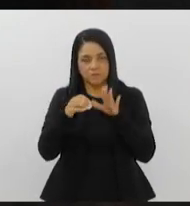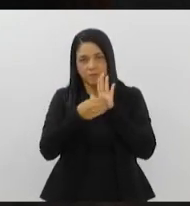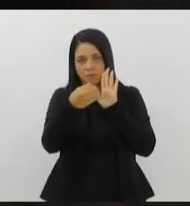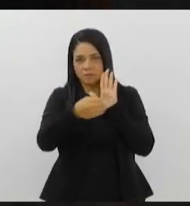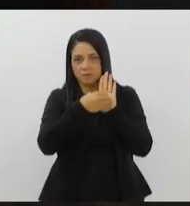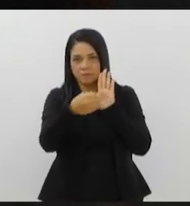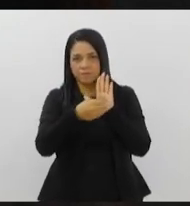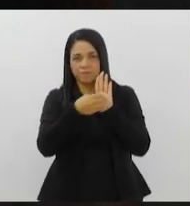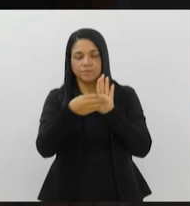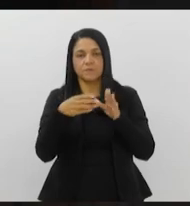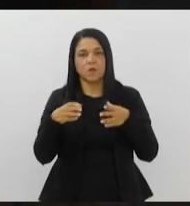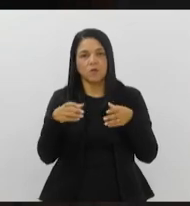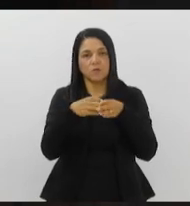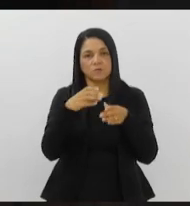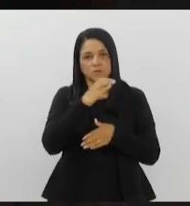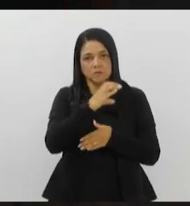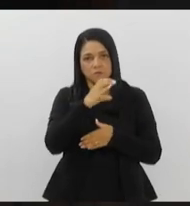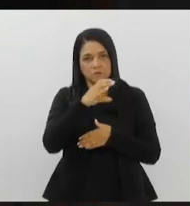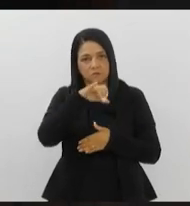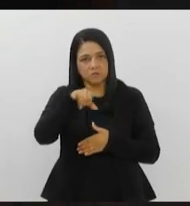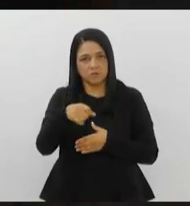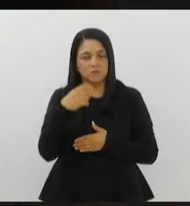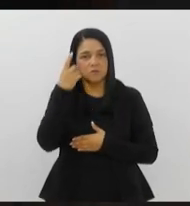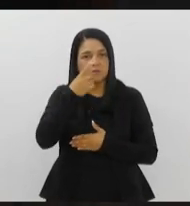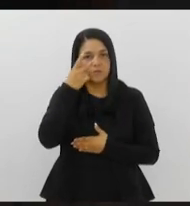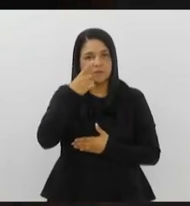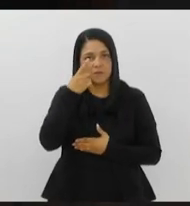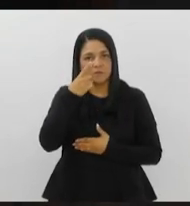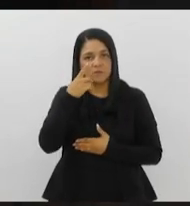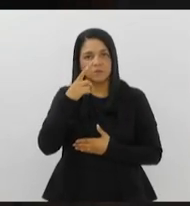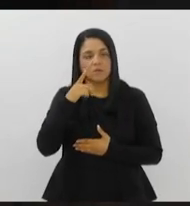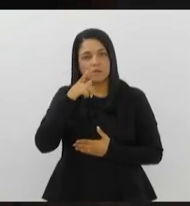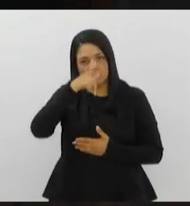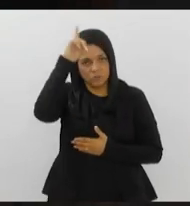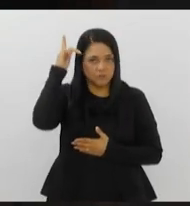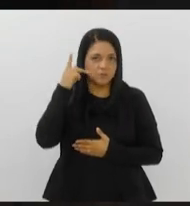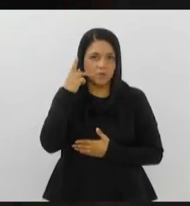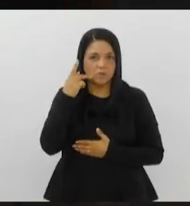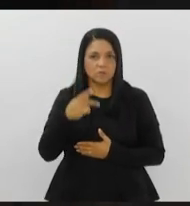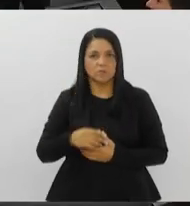parecer pela Comissão de Constituição e Justiça, deputado Luiz Paulo.